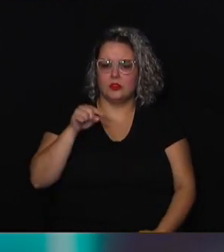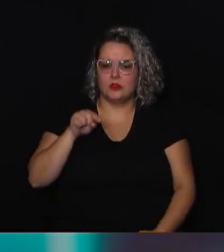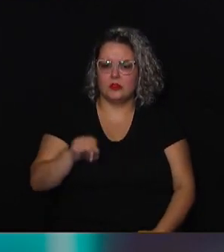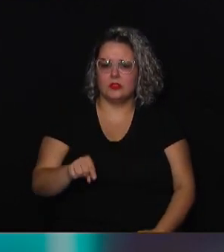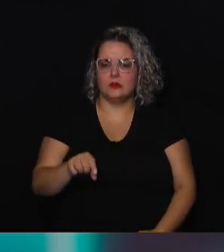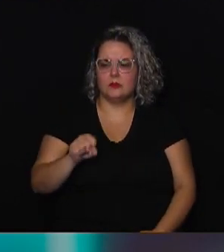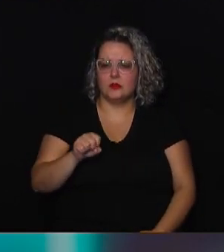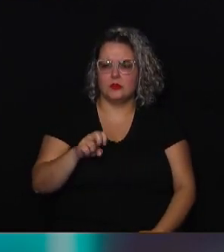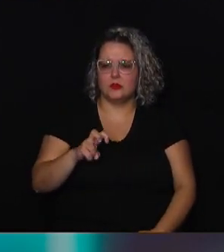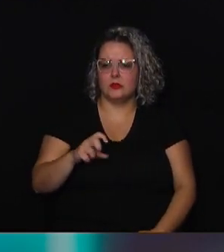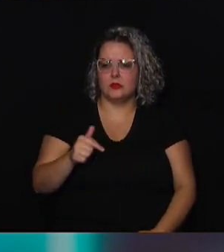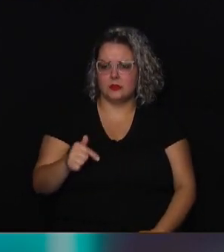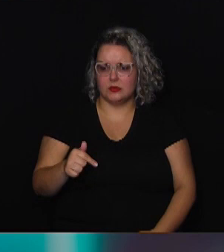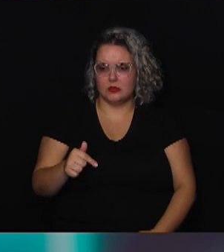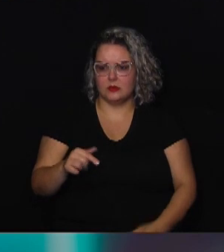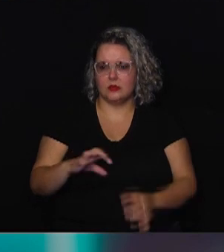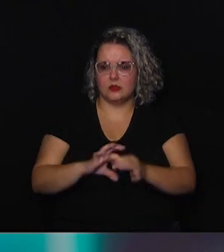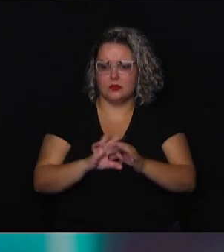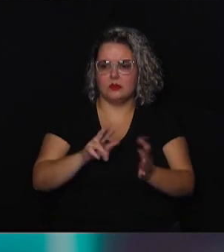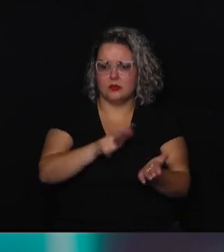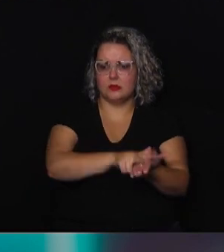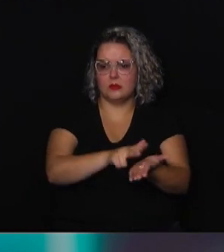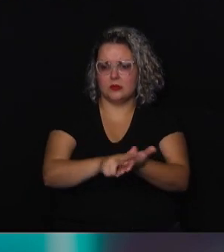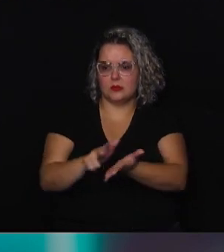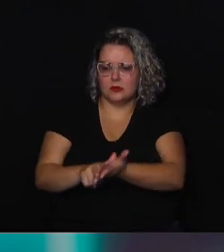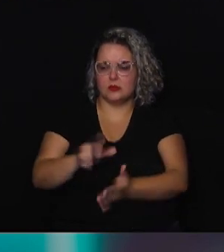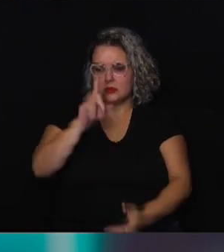46.857 autorizações de internação hospitalar.